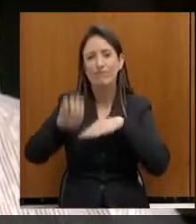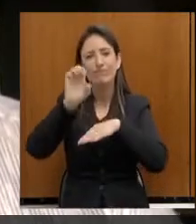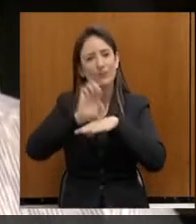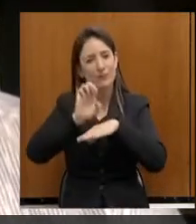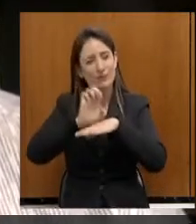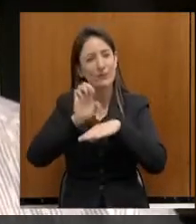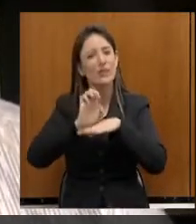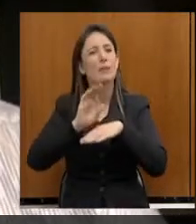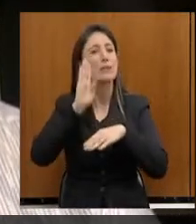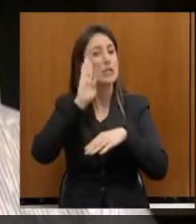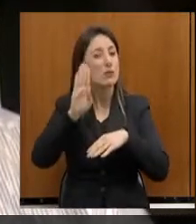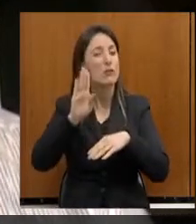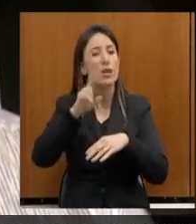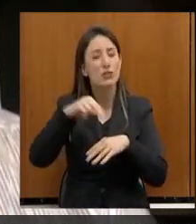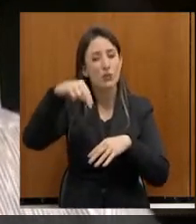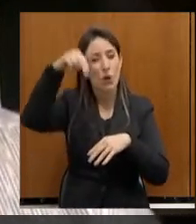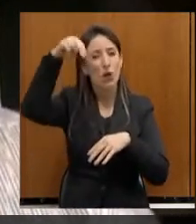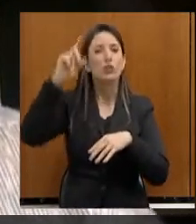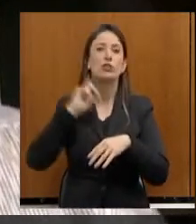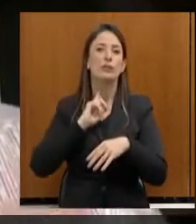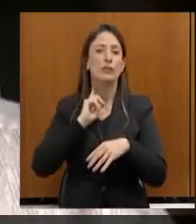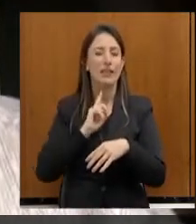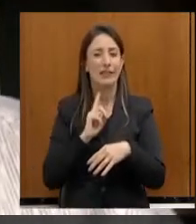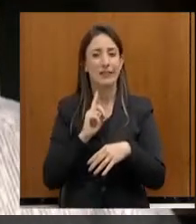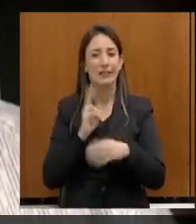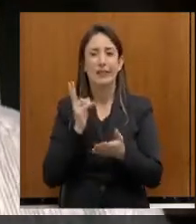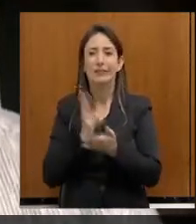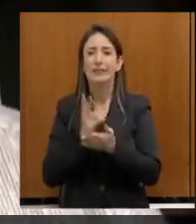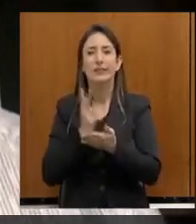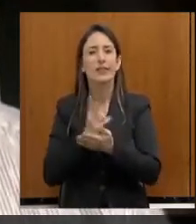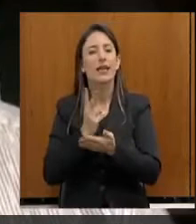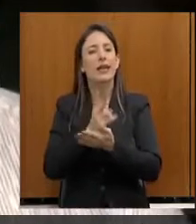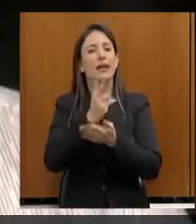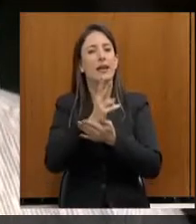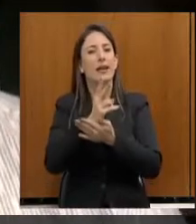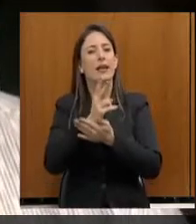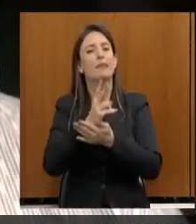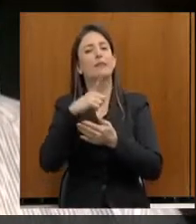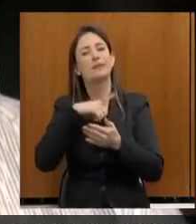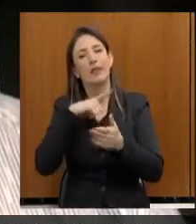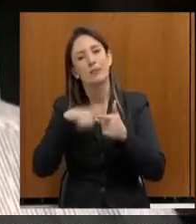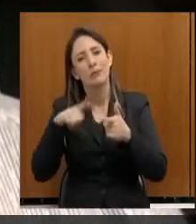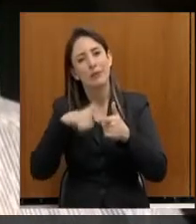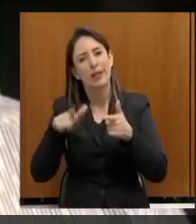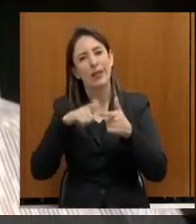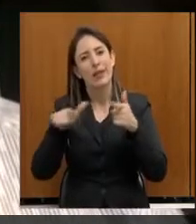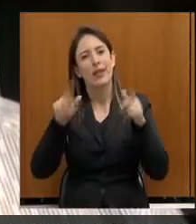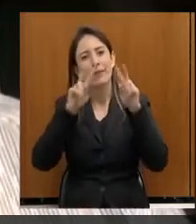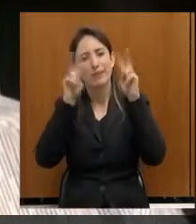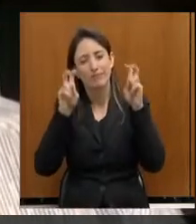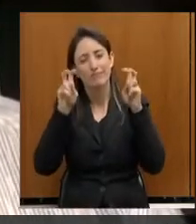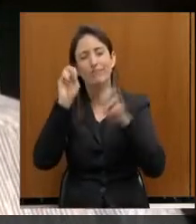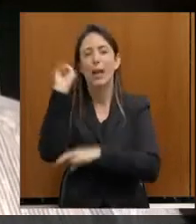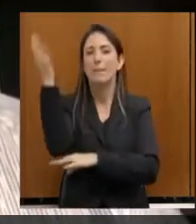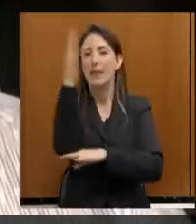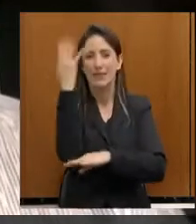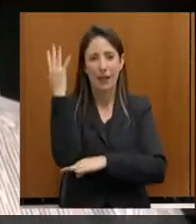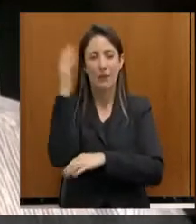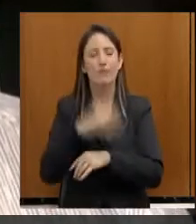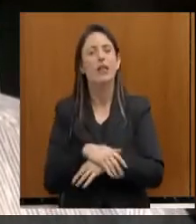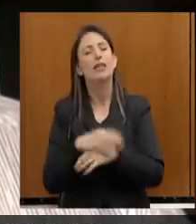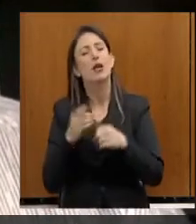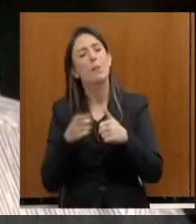norte de Minas nós damos de cara com as questões ambientais eu queria saber do Senhor primeiro você pergunta